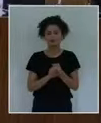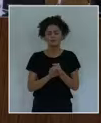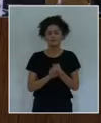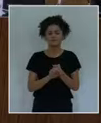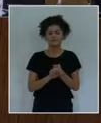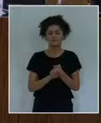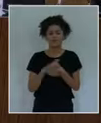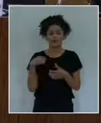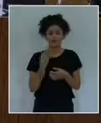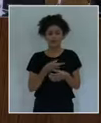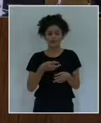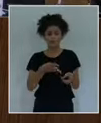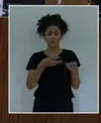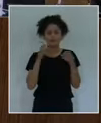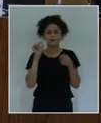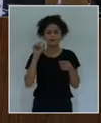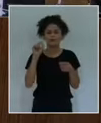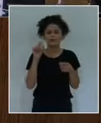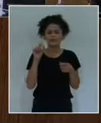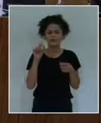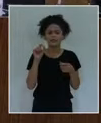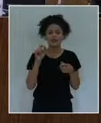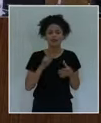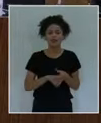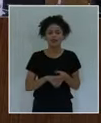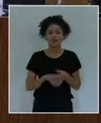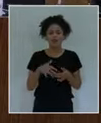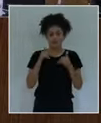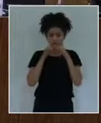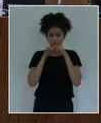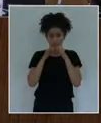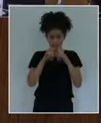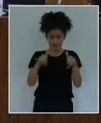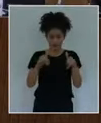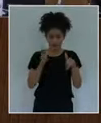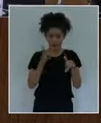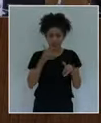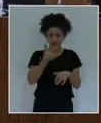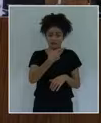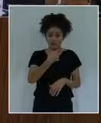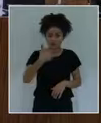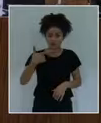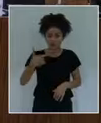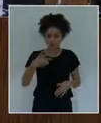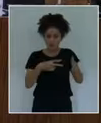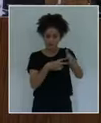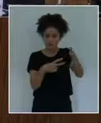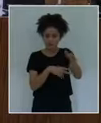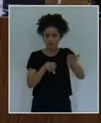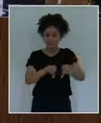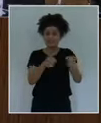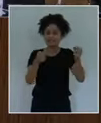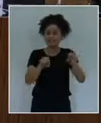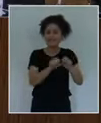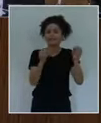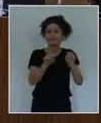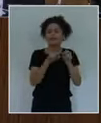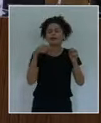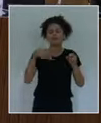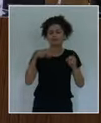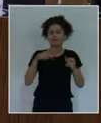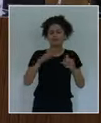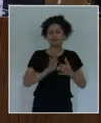nossos vereadores. Você falou em a questão de 22 pontes quebradas, né, que as águas levaram, dentre tantas coisas, né, que a